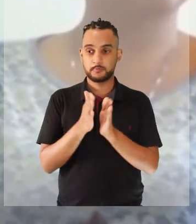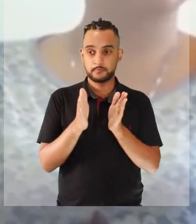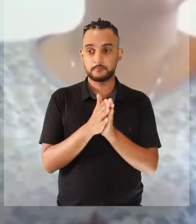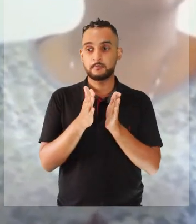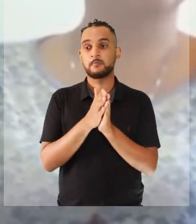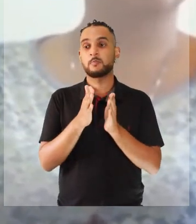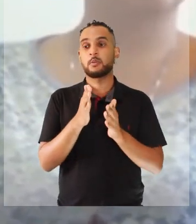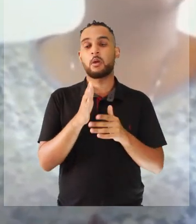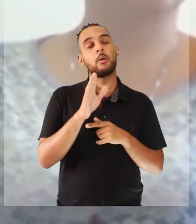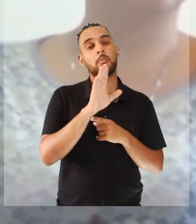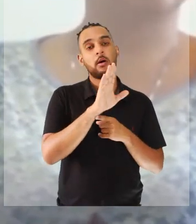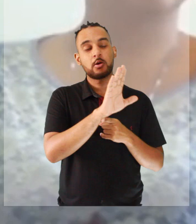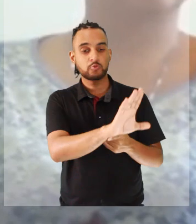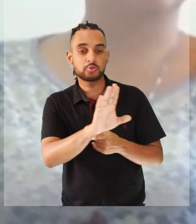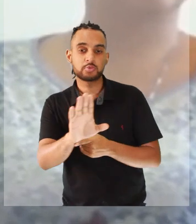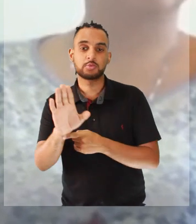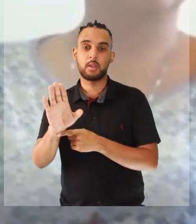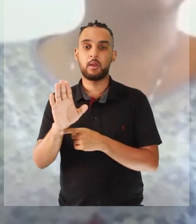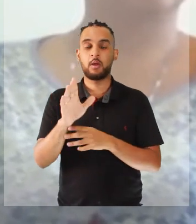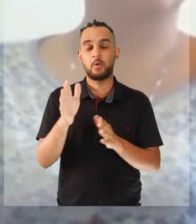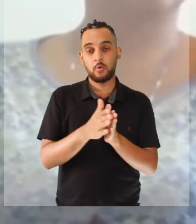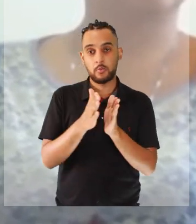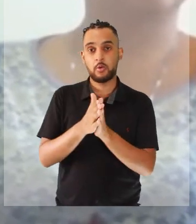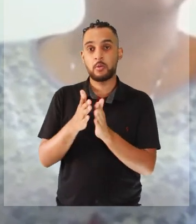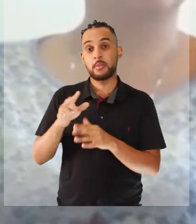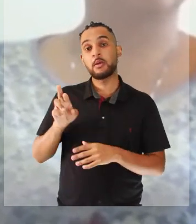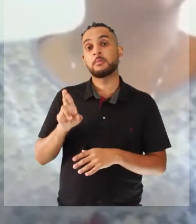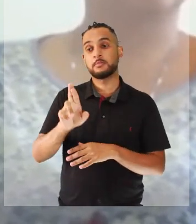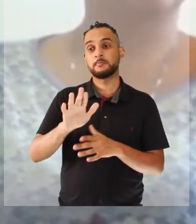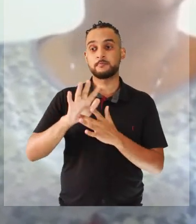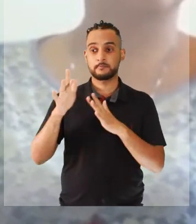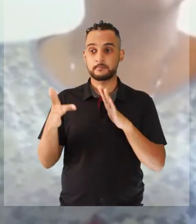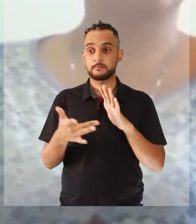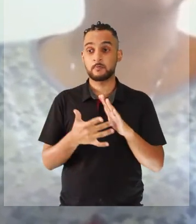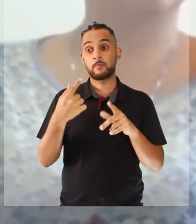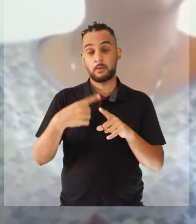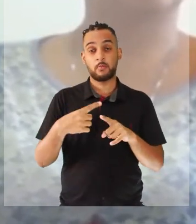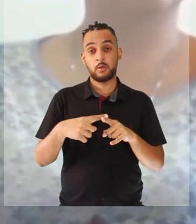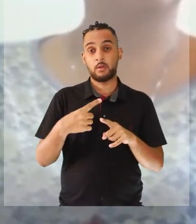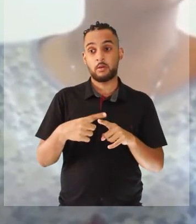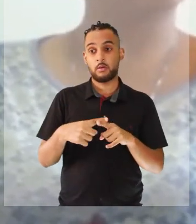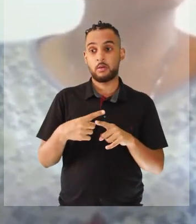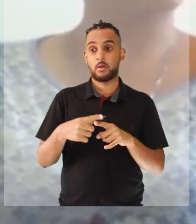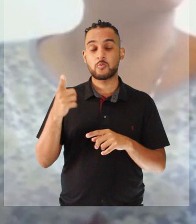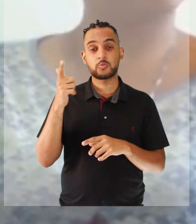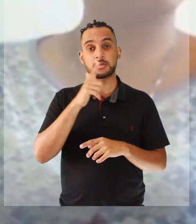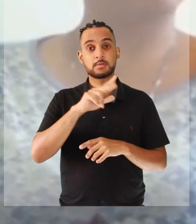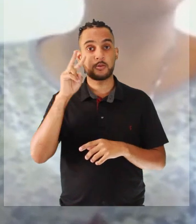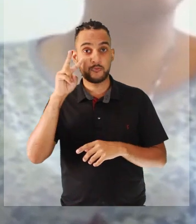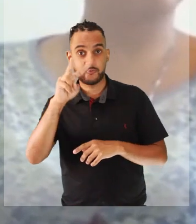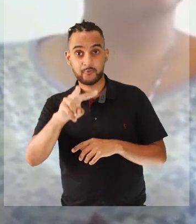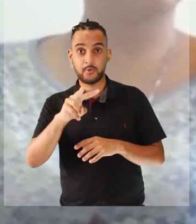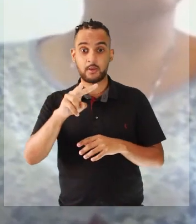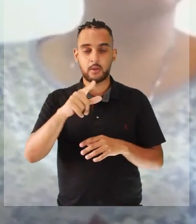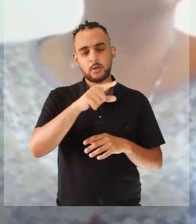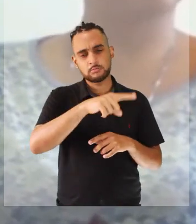das Franciscanas dos Pobres para curar as feridas de Cristo, porque ela conseguia ver,